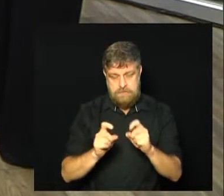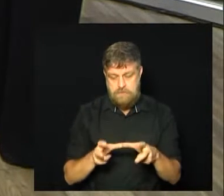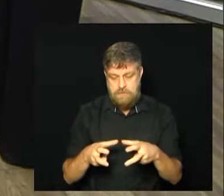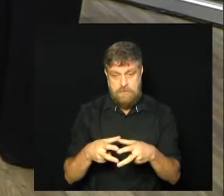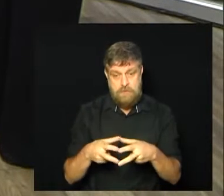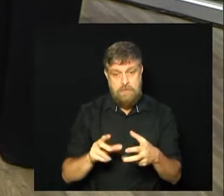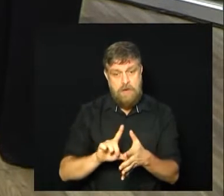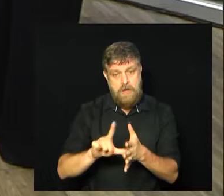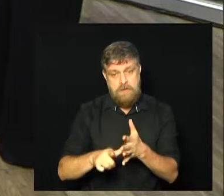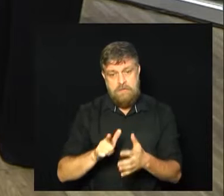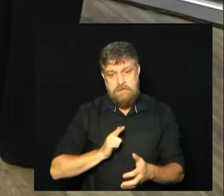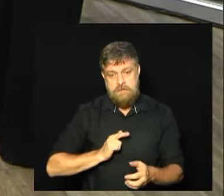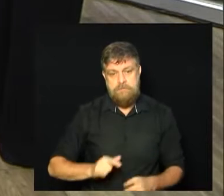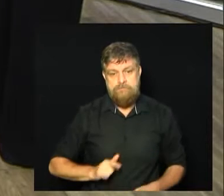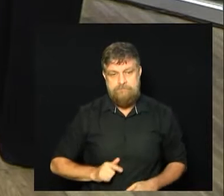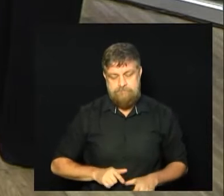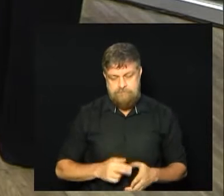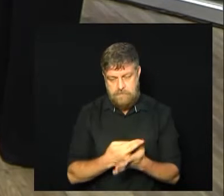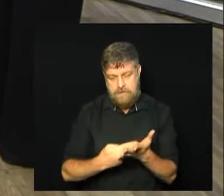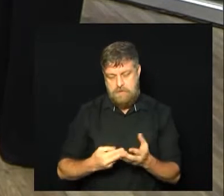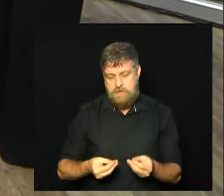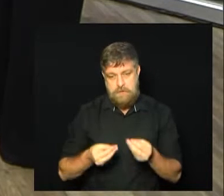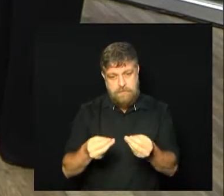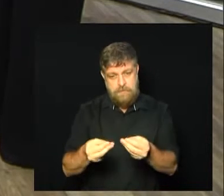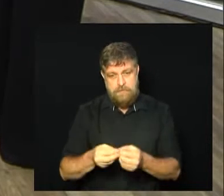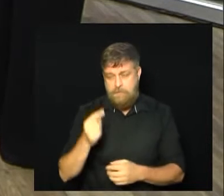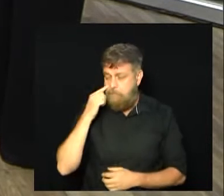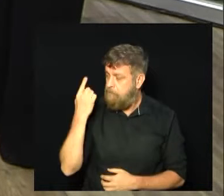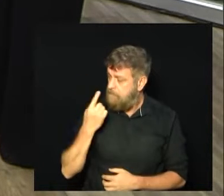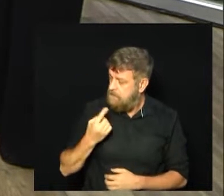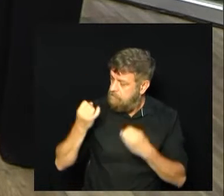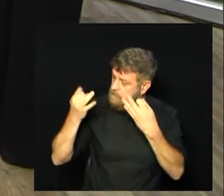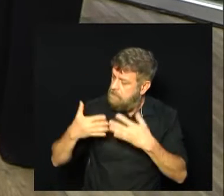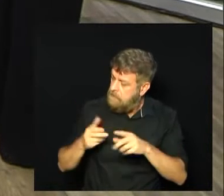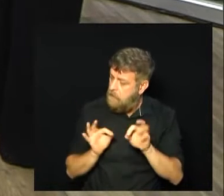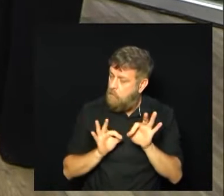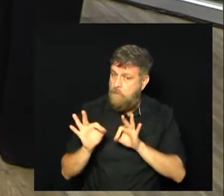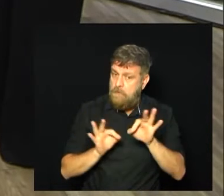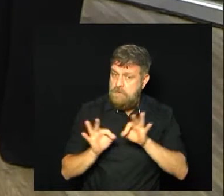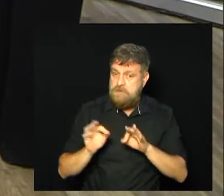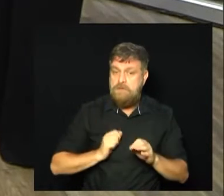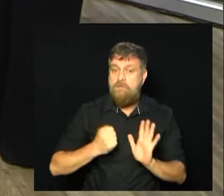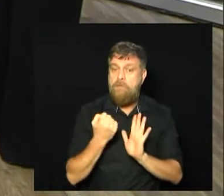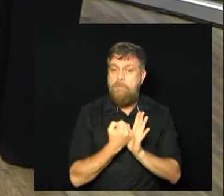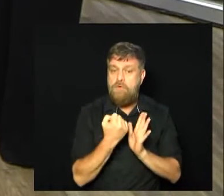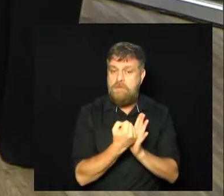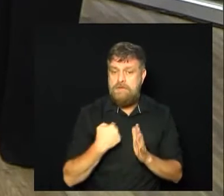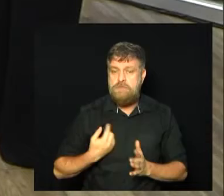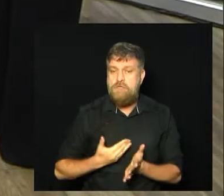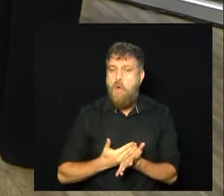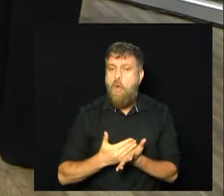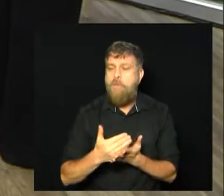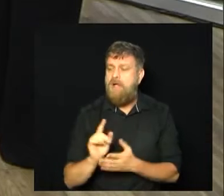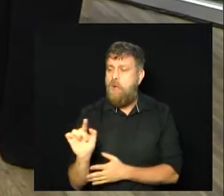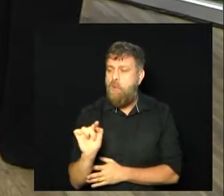comissão e depois a entrega deste relatório. Mina, vamos falar agora sobre os projetos que foram protocolados. A gente começa com